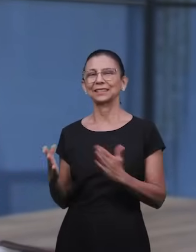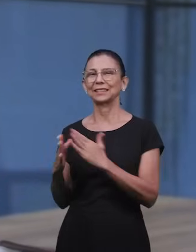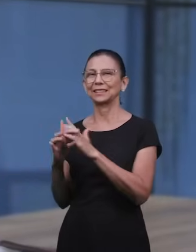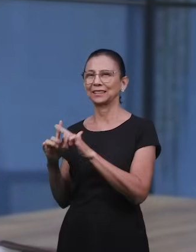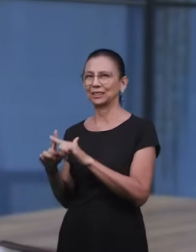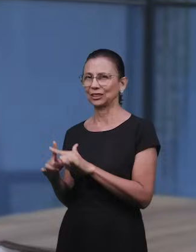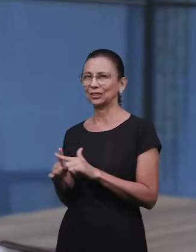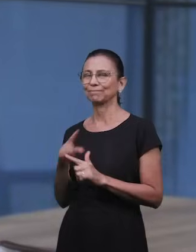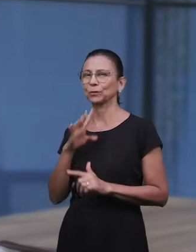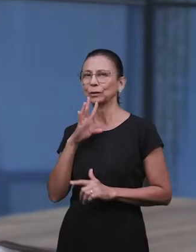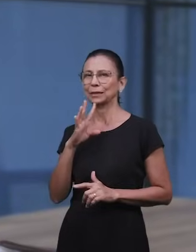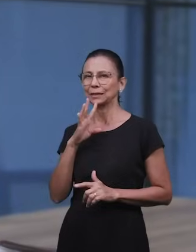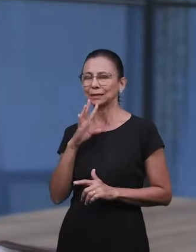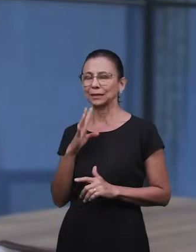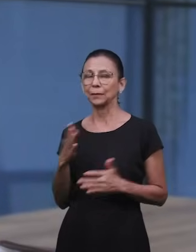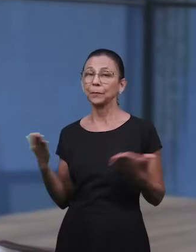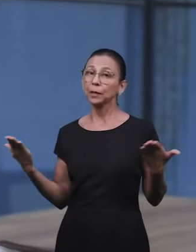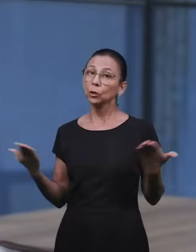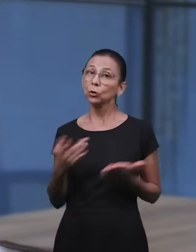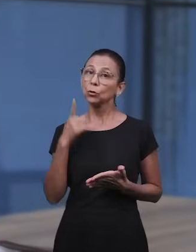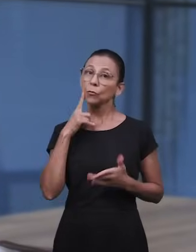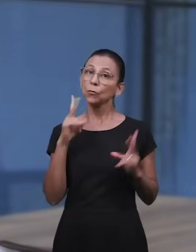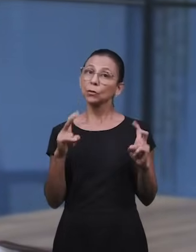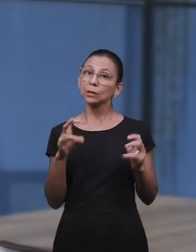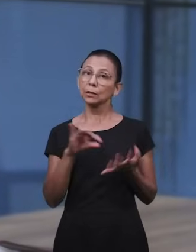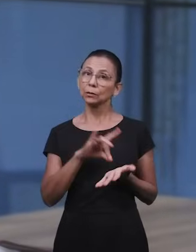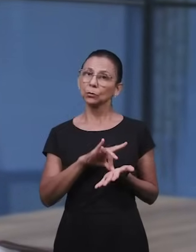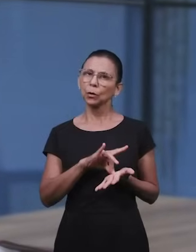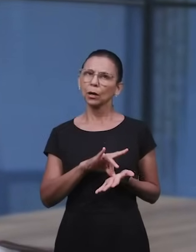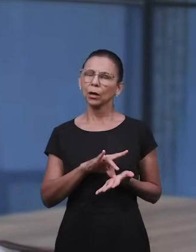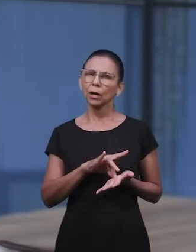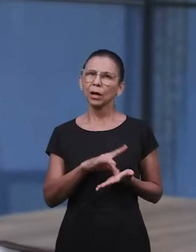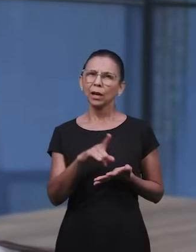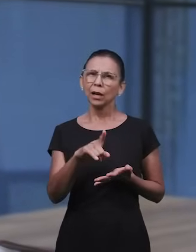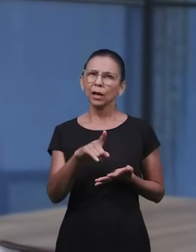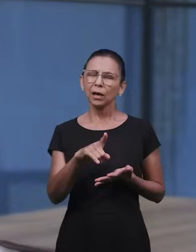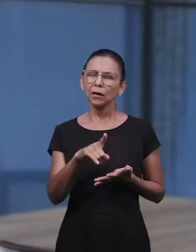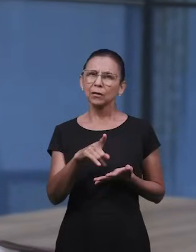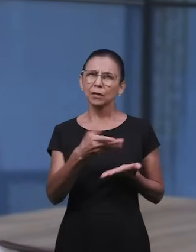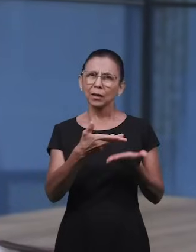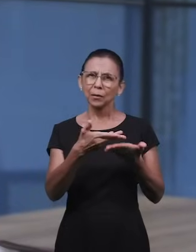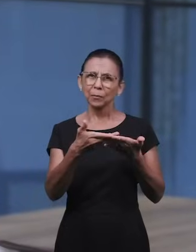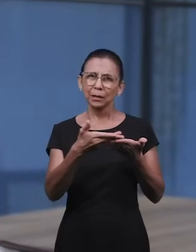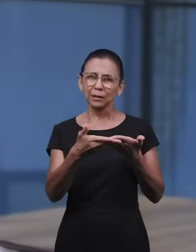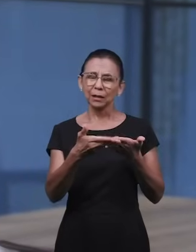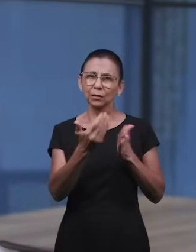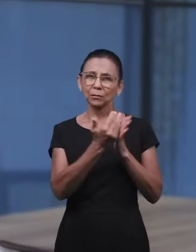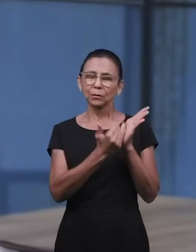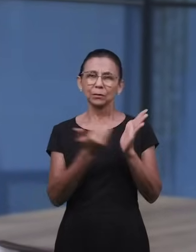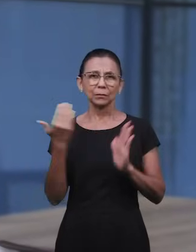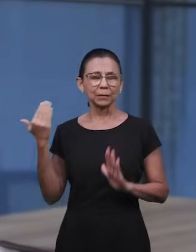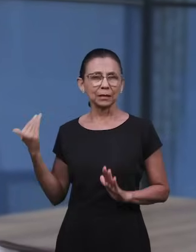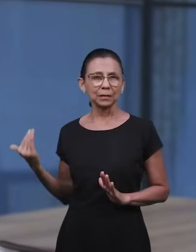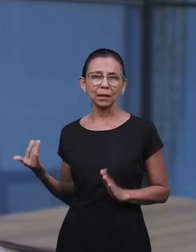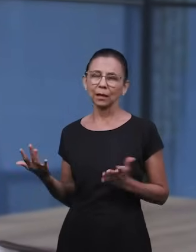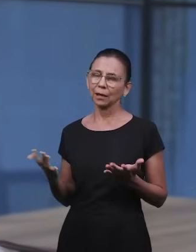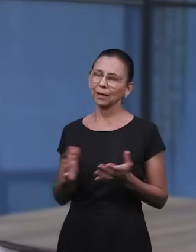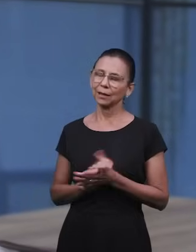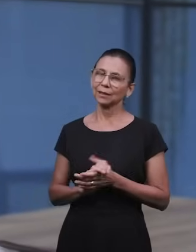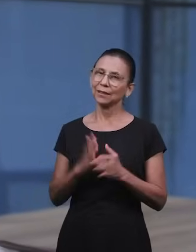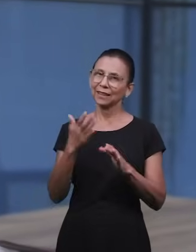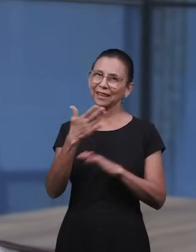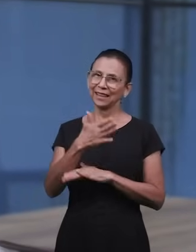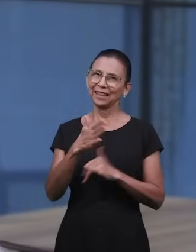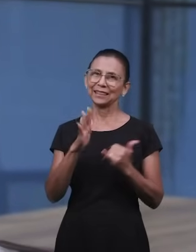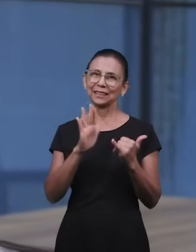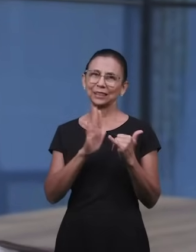igreja. E hoje, então, trataremos a respeito desse tema. Se você ainda não assistiu os episódios anteriores, você